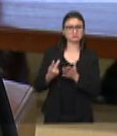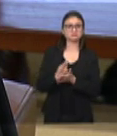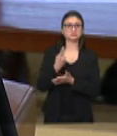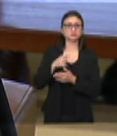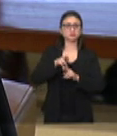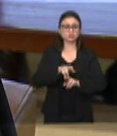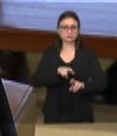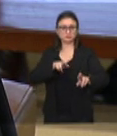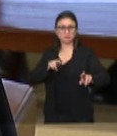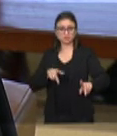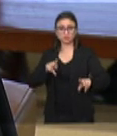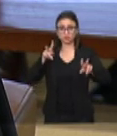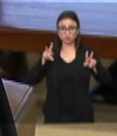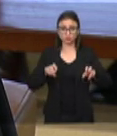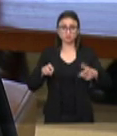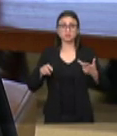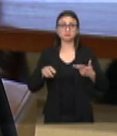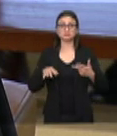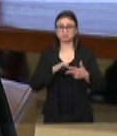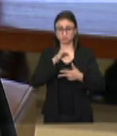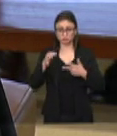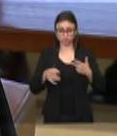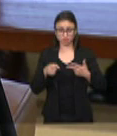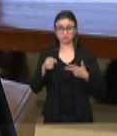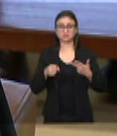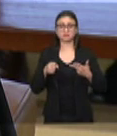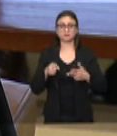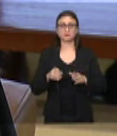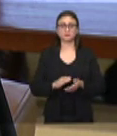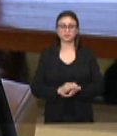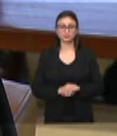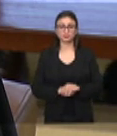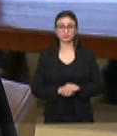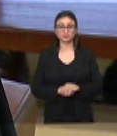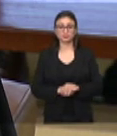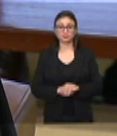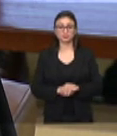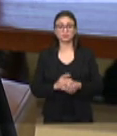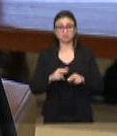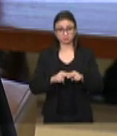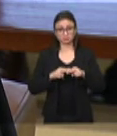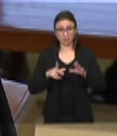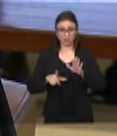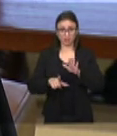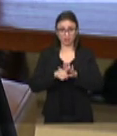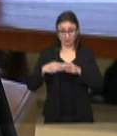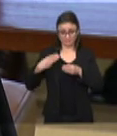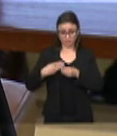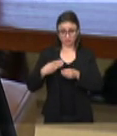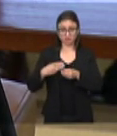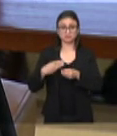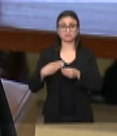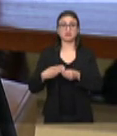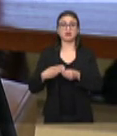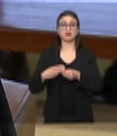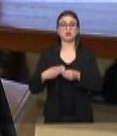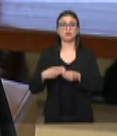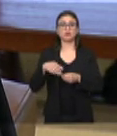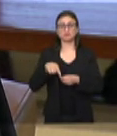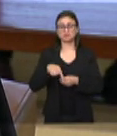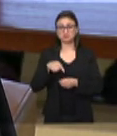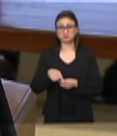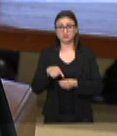distinção em relação à jurisprudência desta Corte. Com efeito, as leis municipais impugnadas nestes